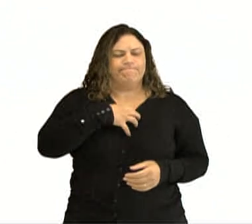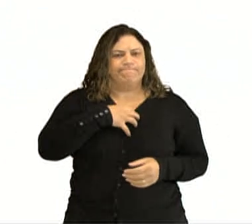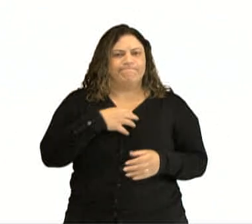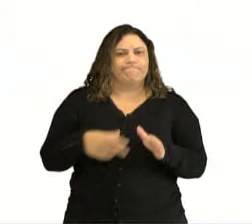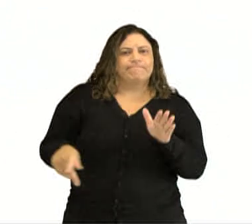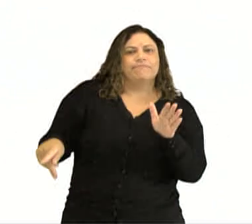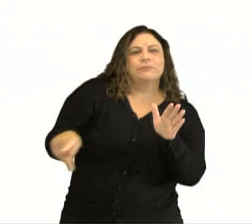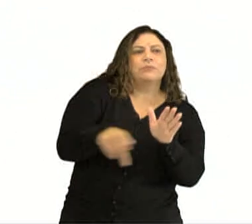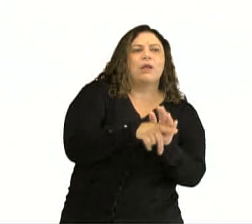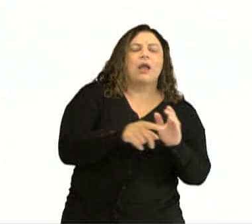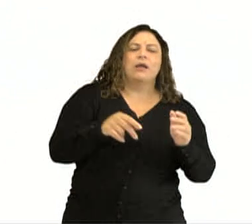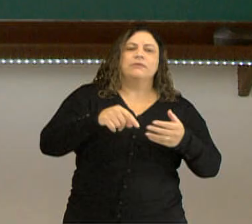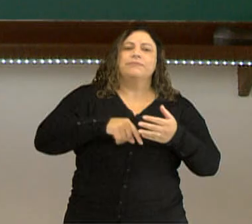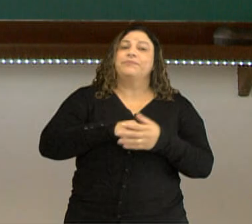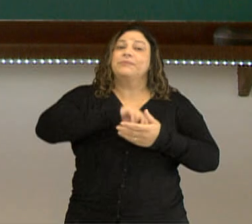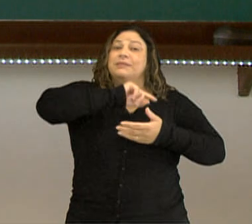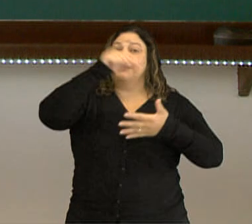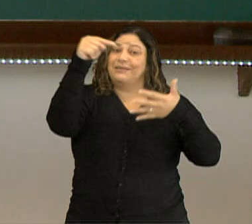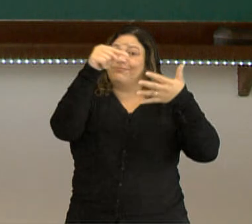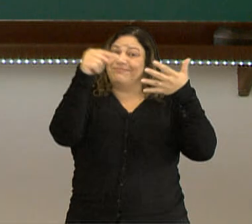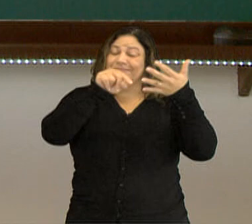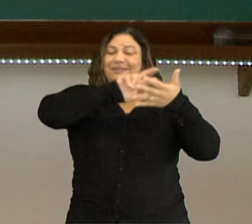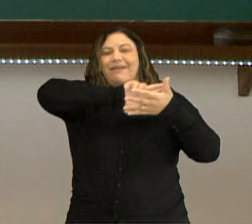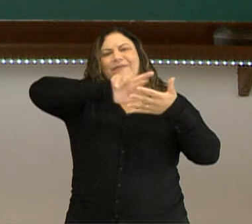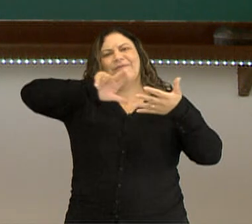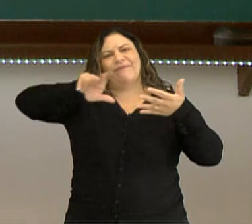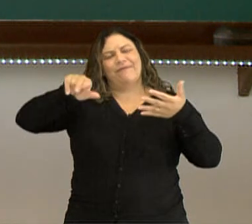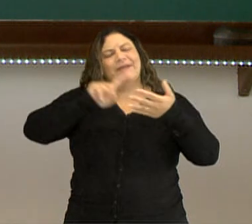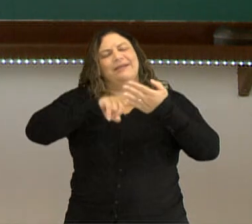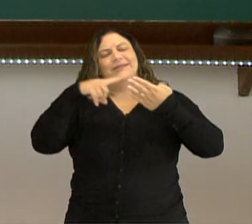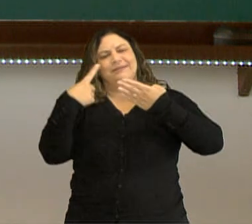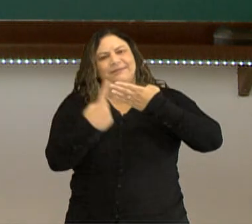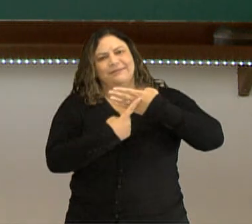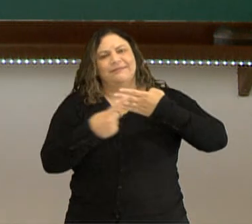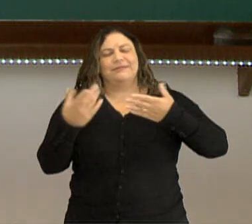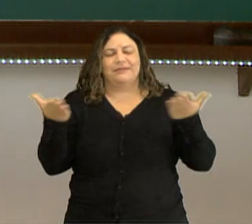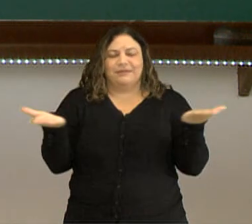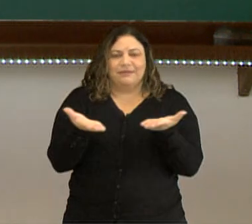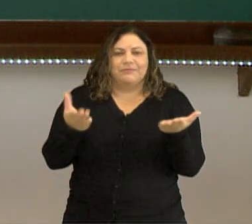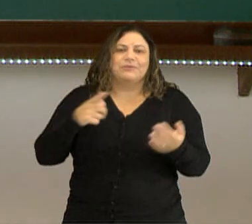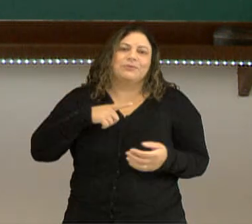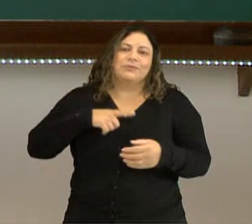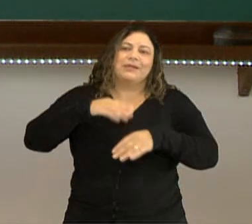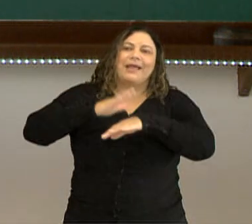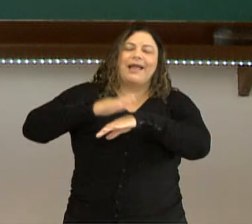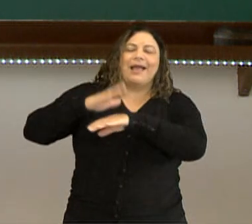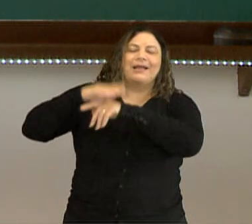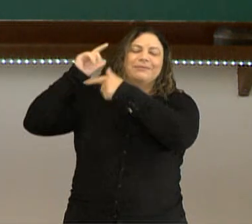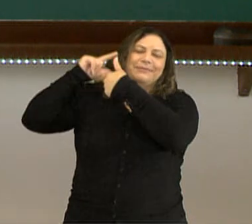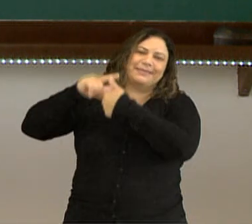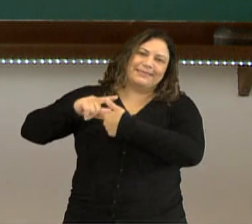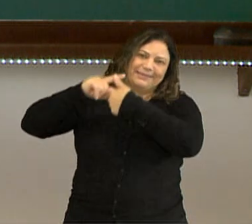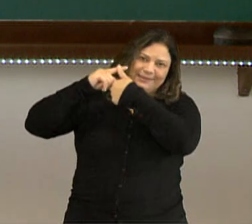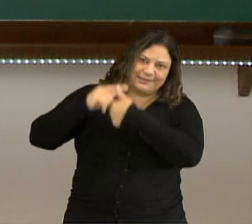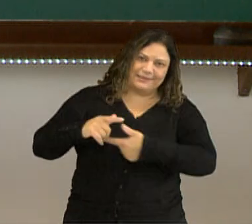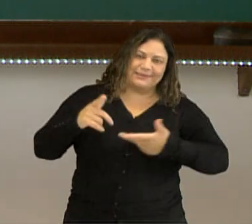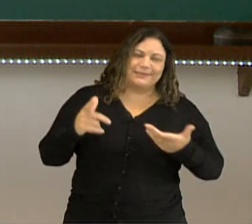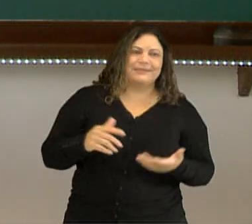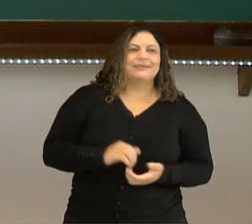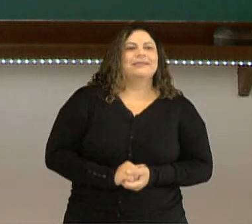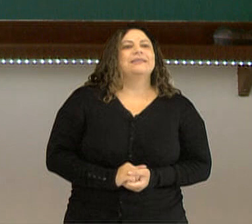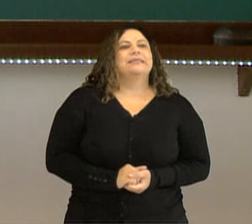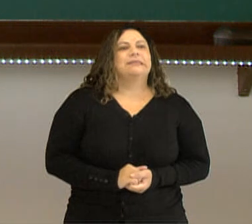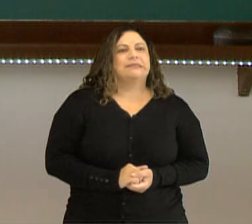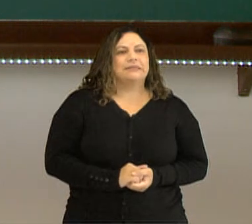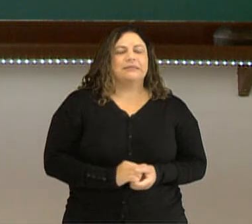Então, são várias figuras de linguagem que temos hoje, são várias, mas as mais tradicionais, então você pode